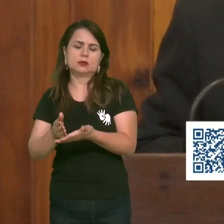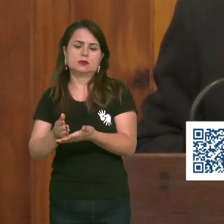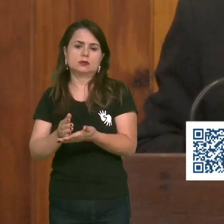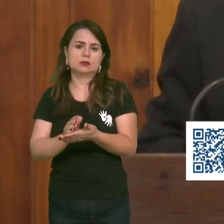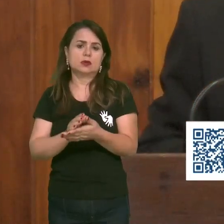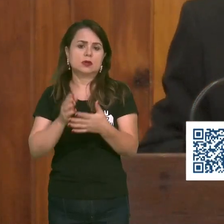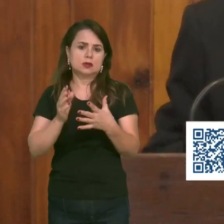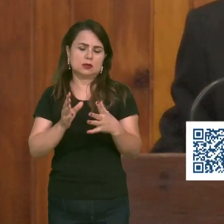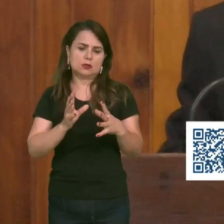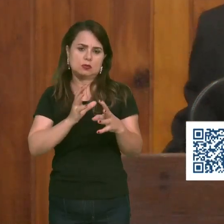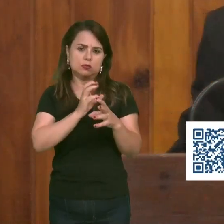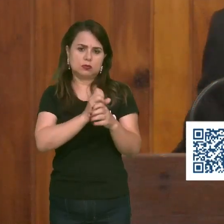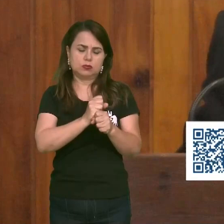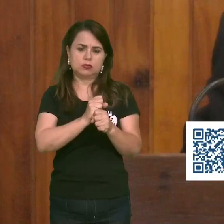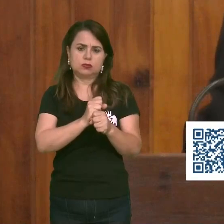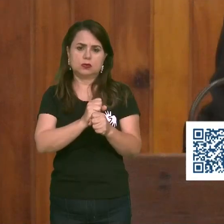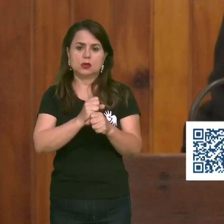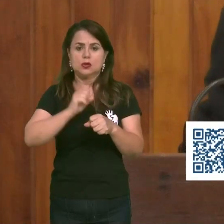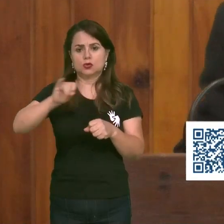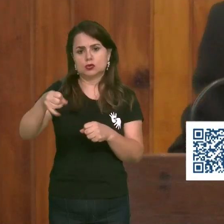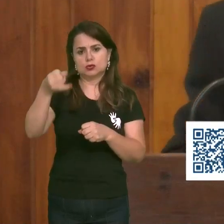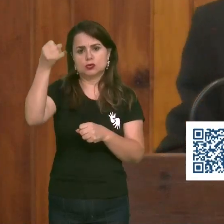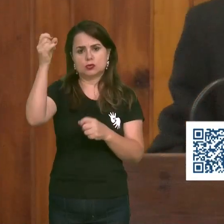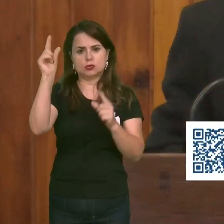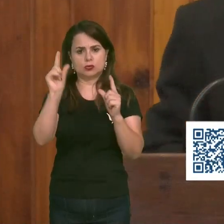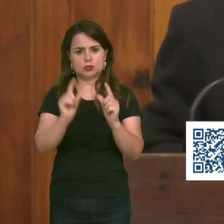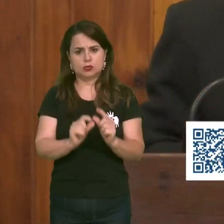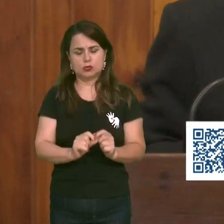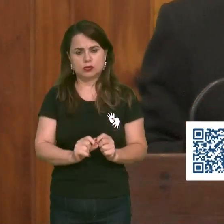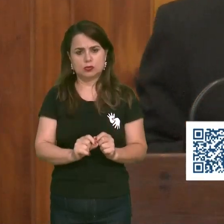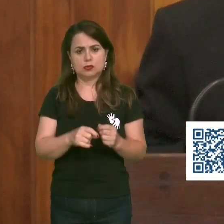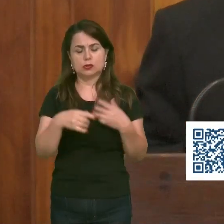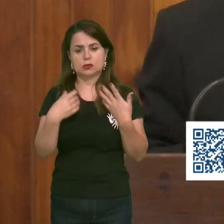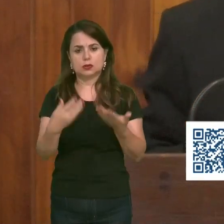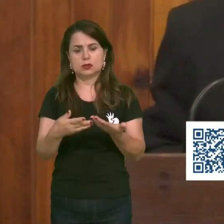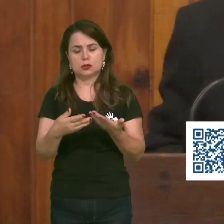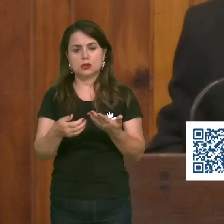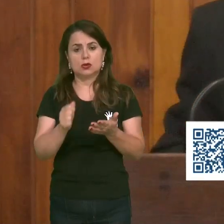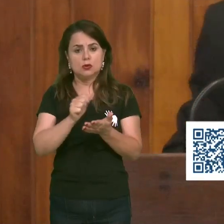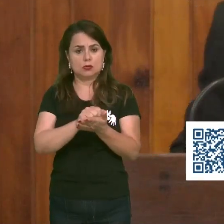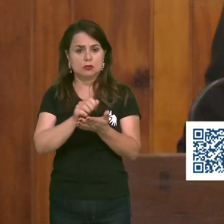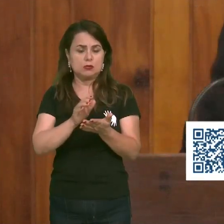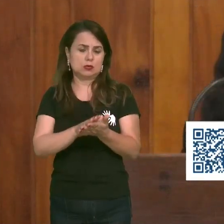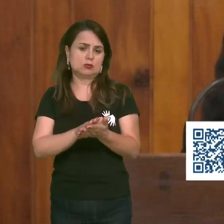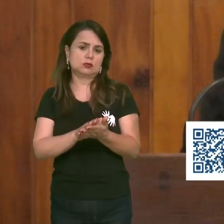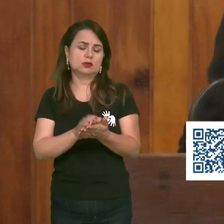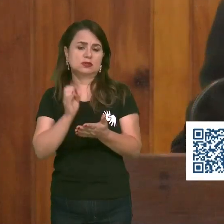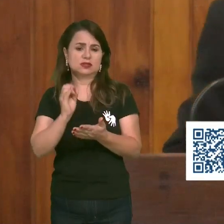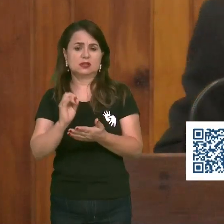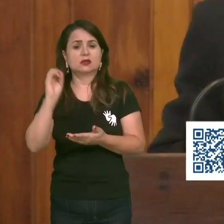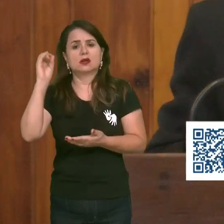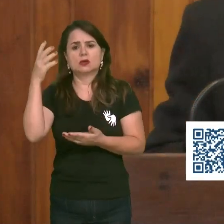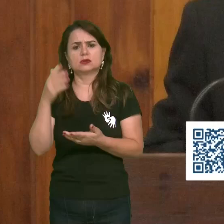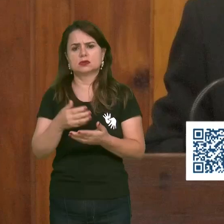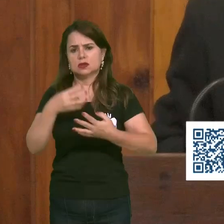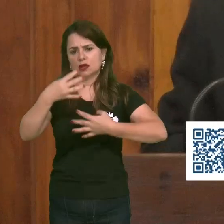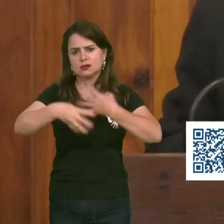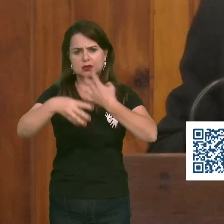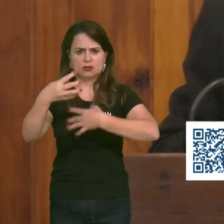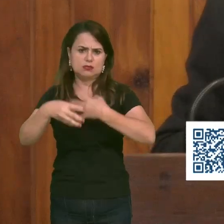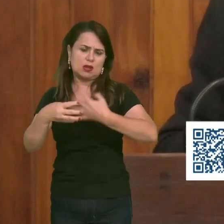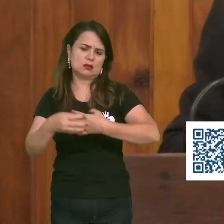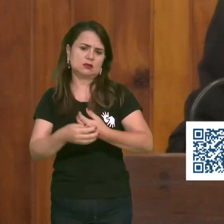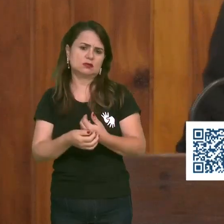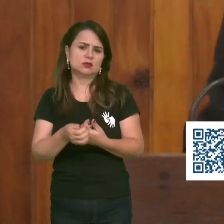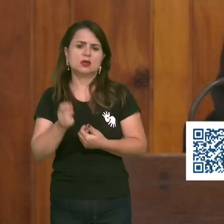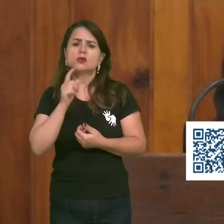atrasados Além disso esses juros essas multas Vereador Rogerinho pode inibir a negociação Vereador na arte a negociação de